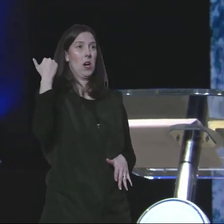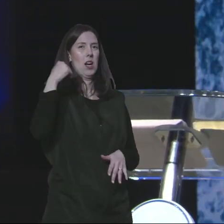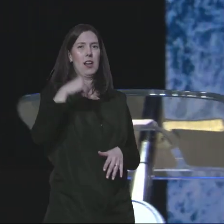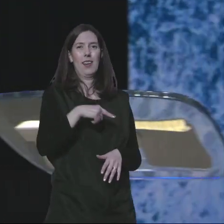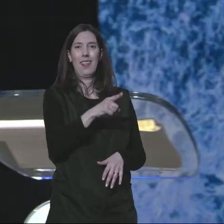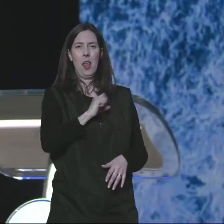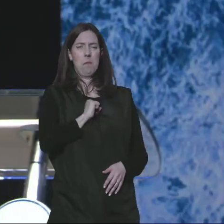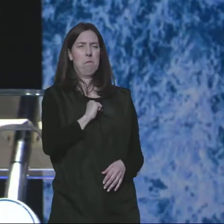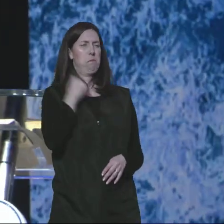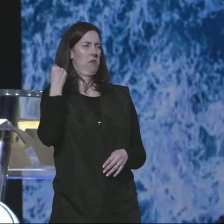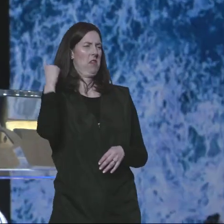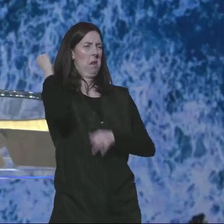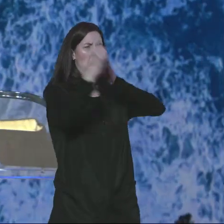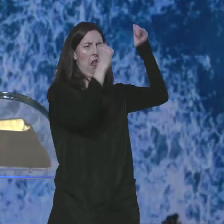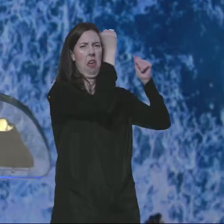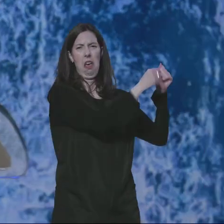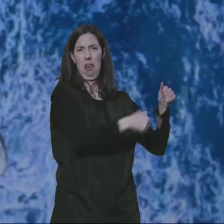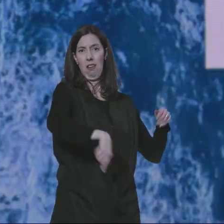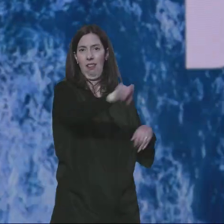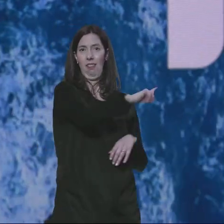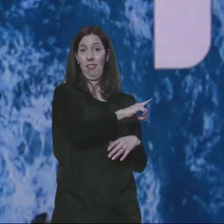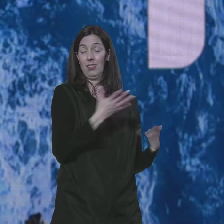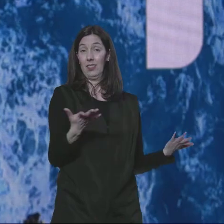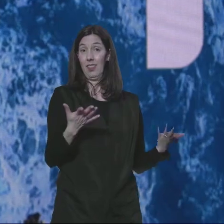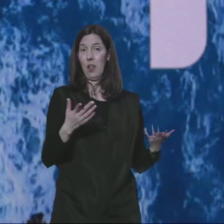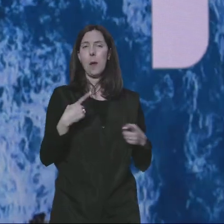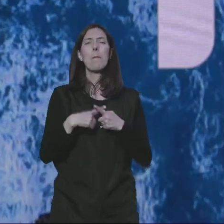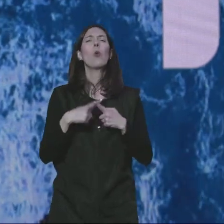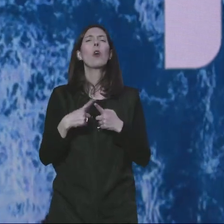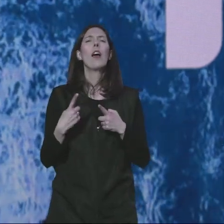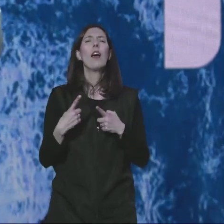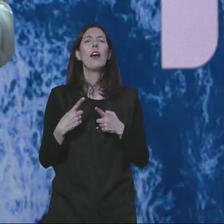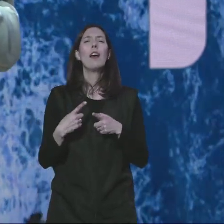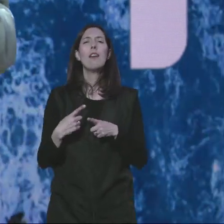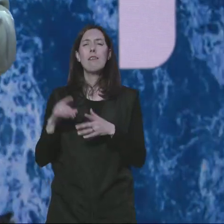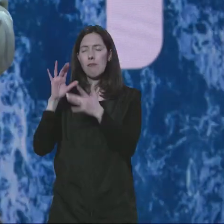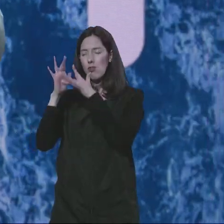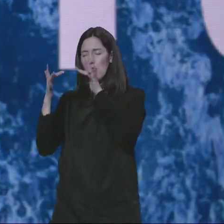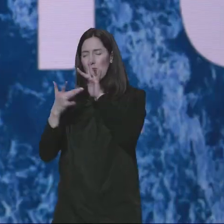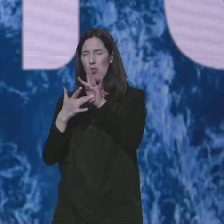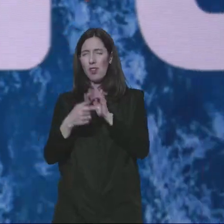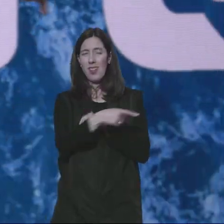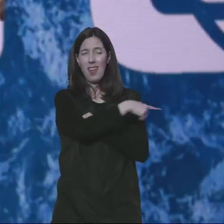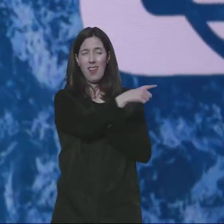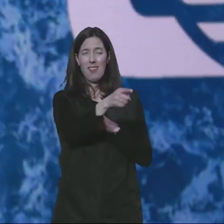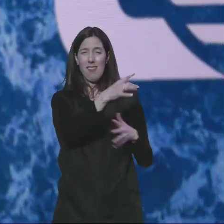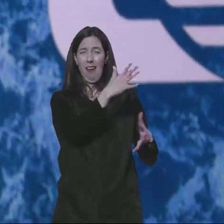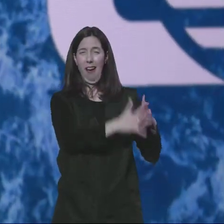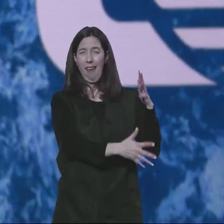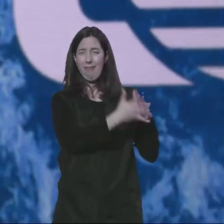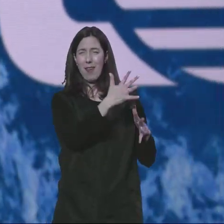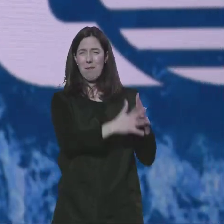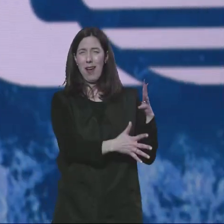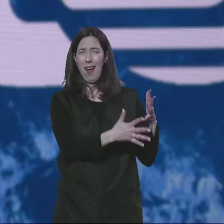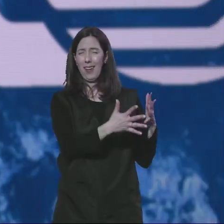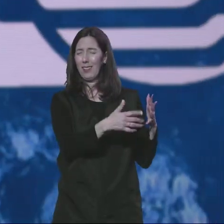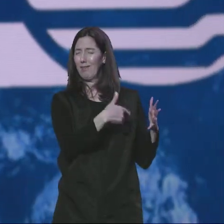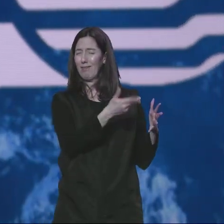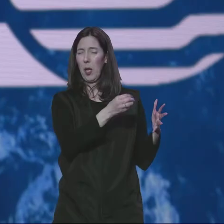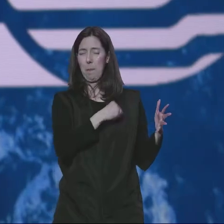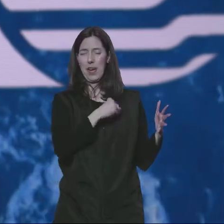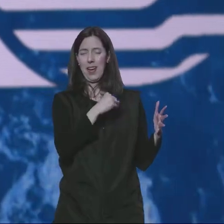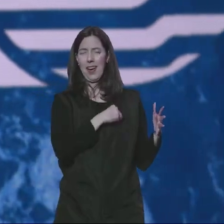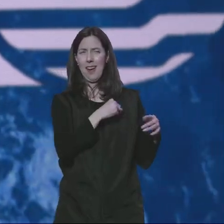Ele não estava prestando atenção no atrapalho, no que estava ao redor dele, no pecado que